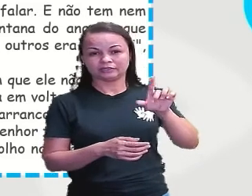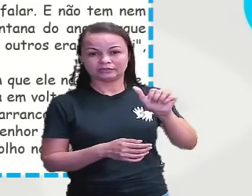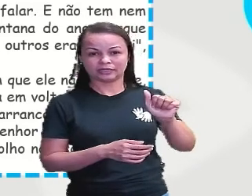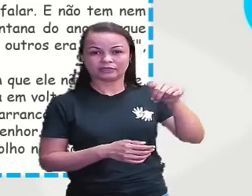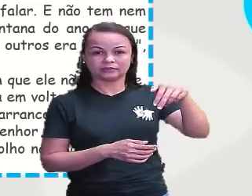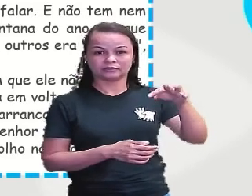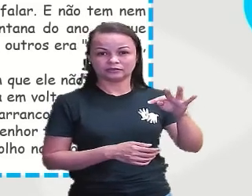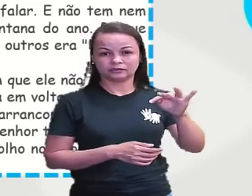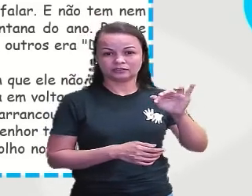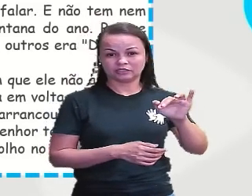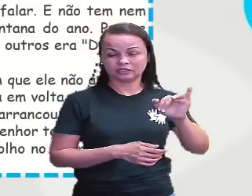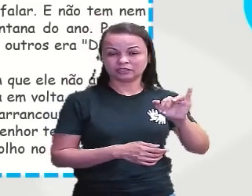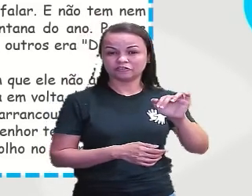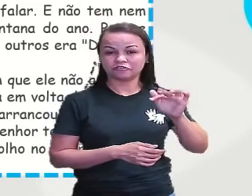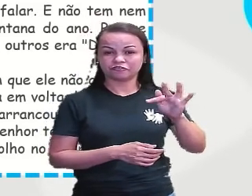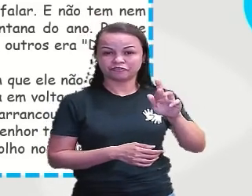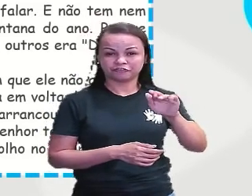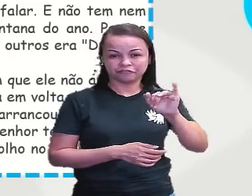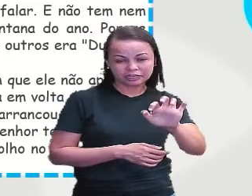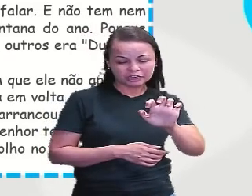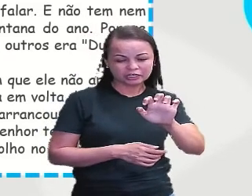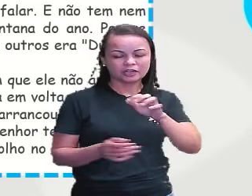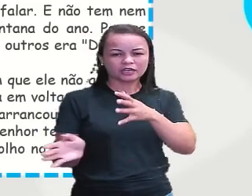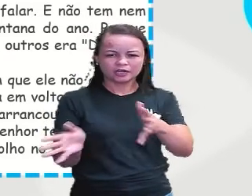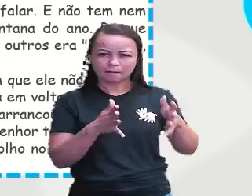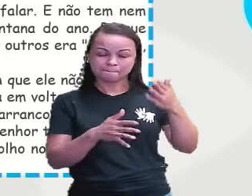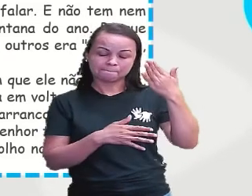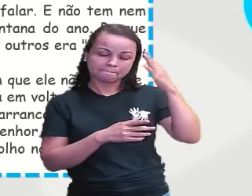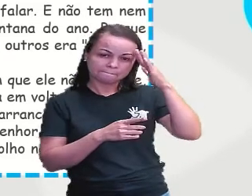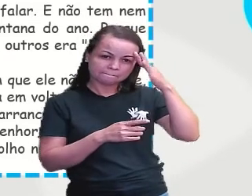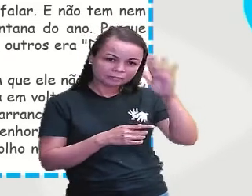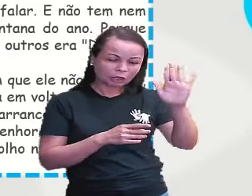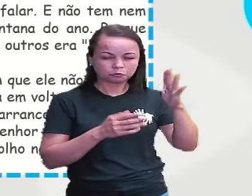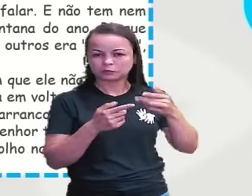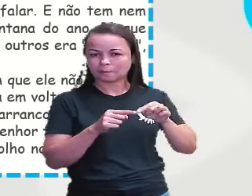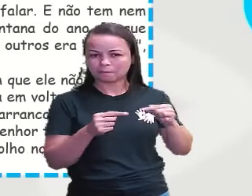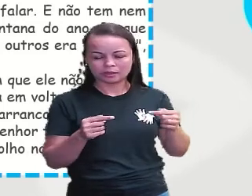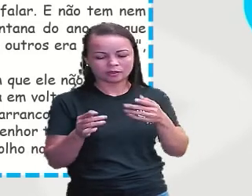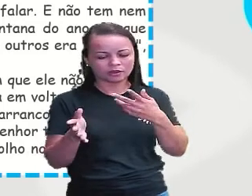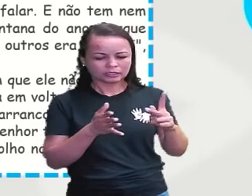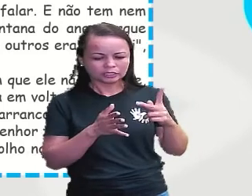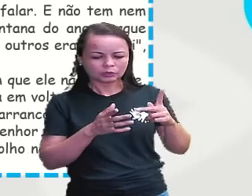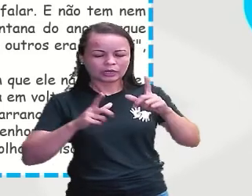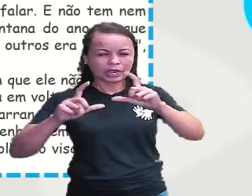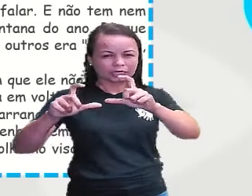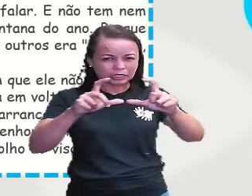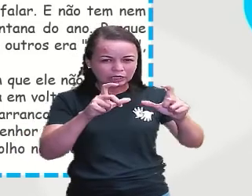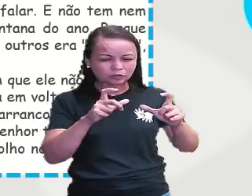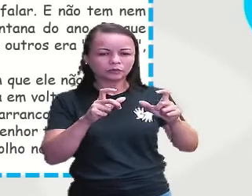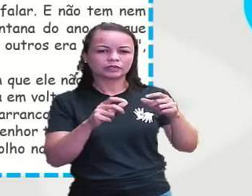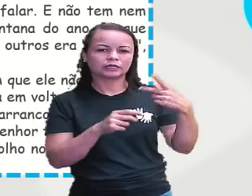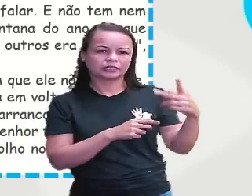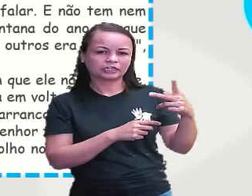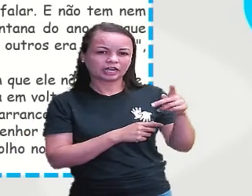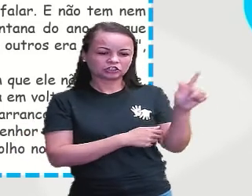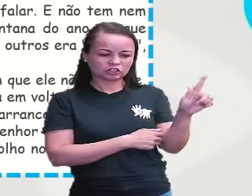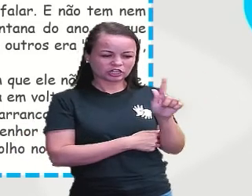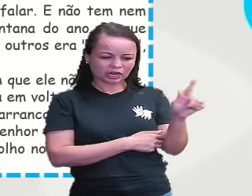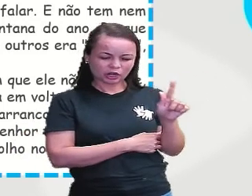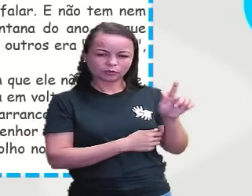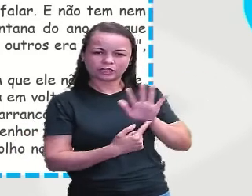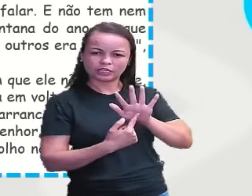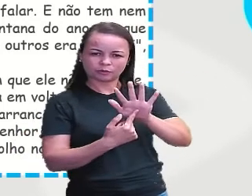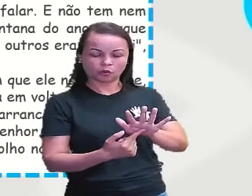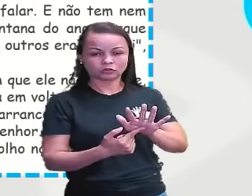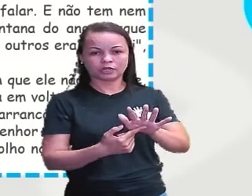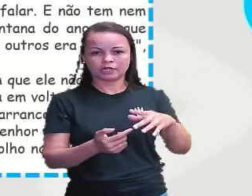não sabia. Revezamento, sugeriu alguém. Cada genro bate uma foto em que ele não aparece. E a ideia